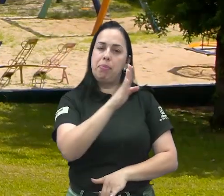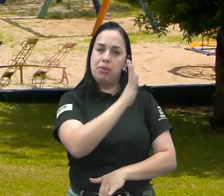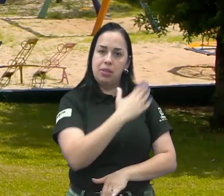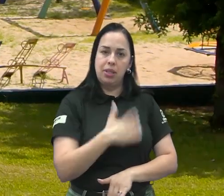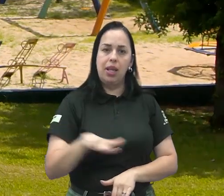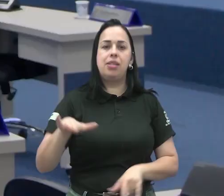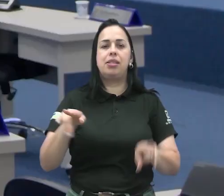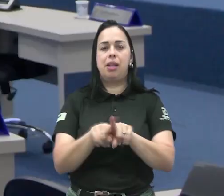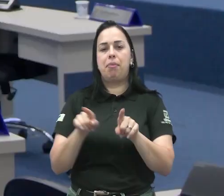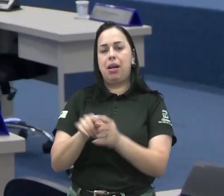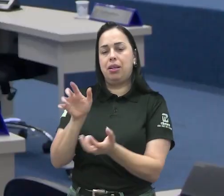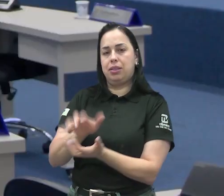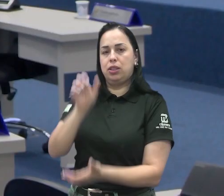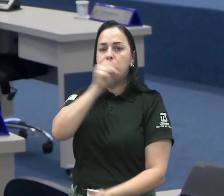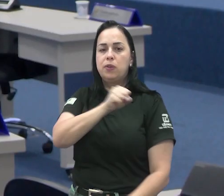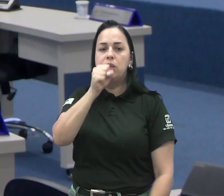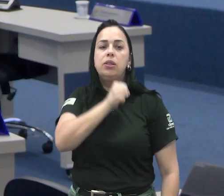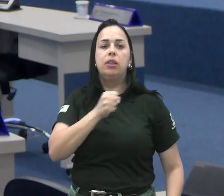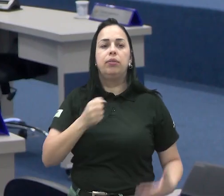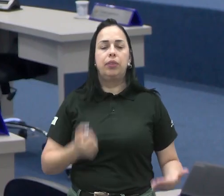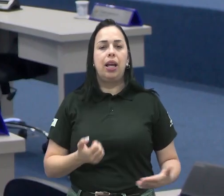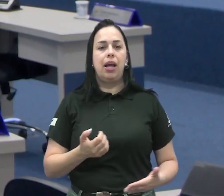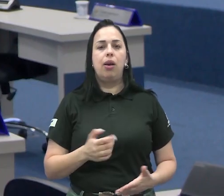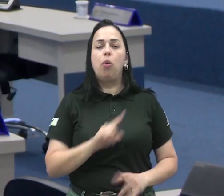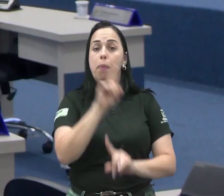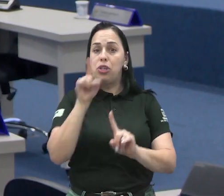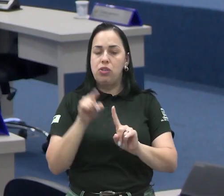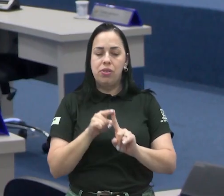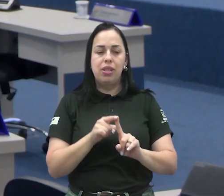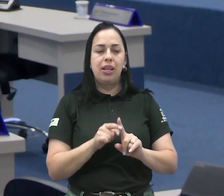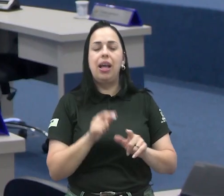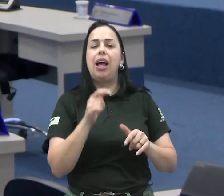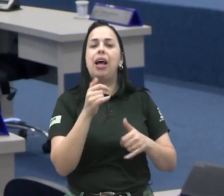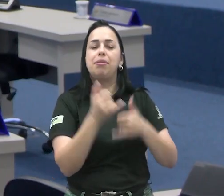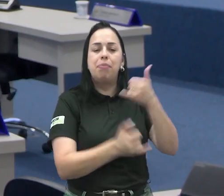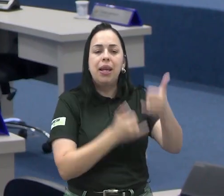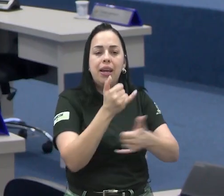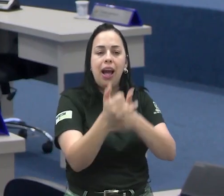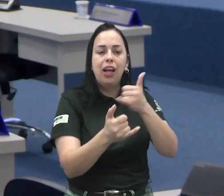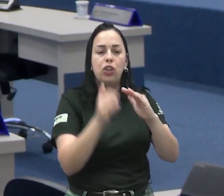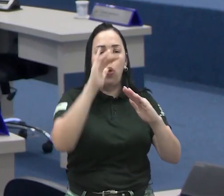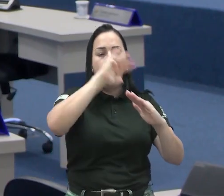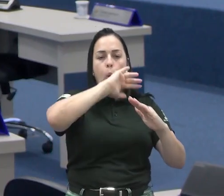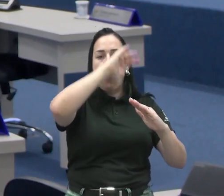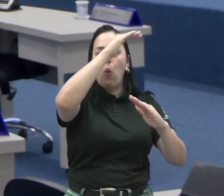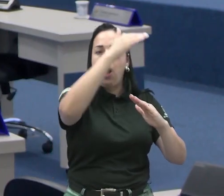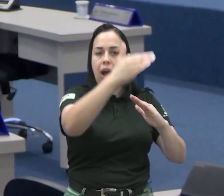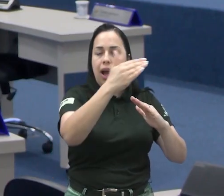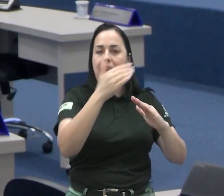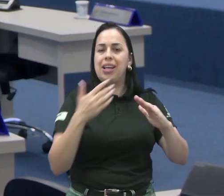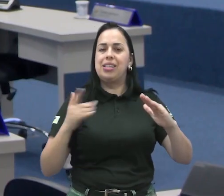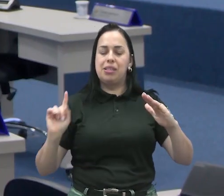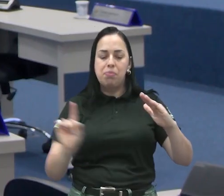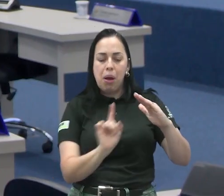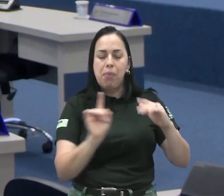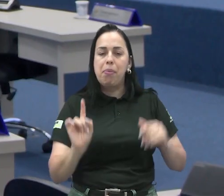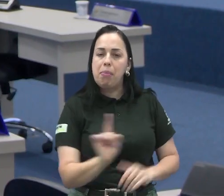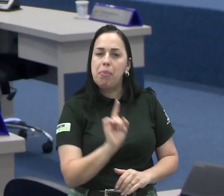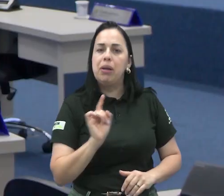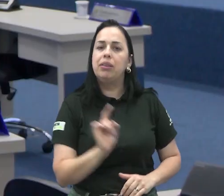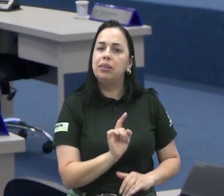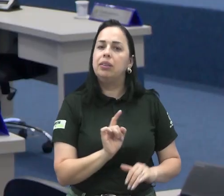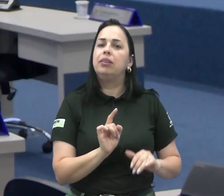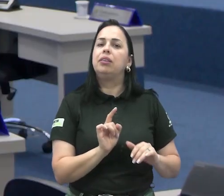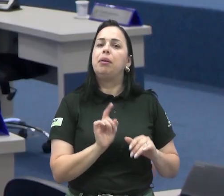crianças e idosos. A intenção é essa, que as crianças tenham um local coberto, que elas pratiquem suas atividades de